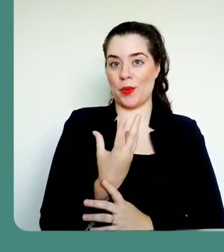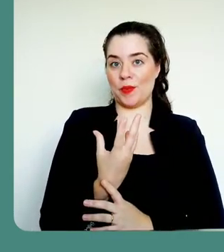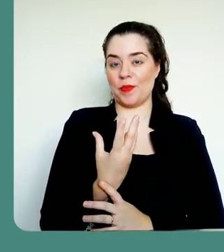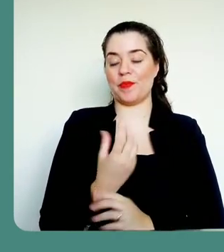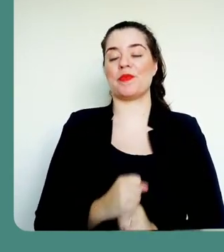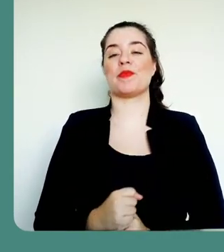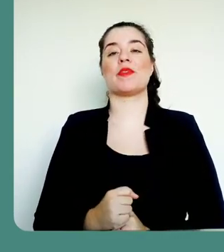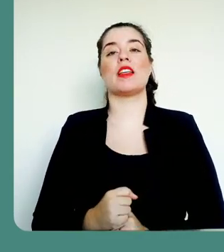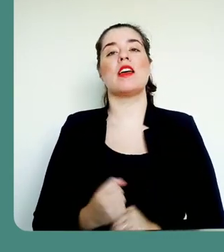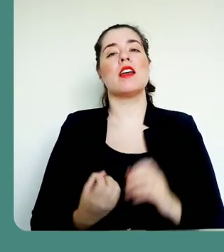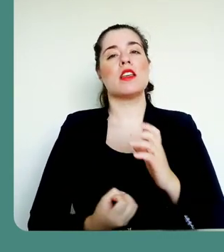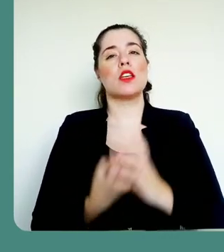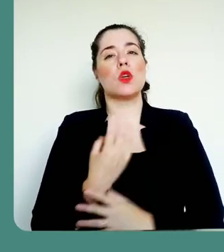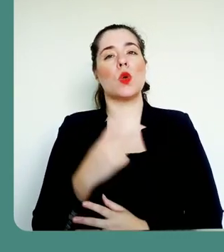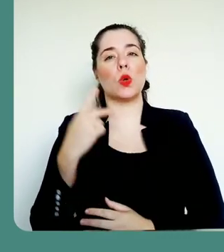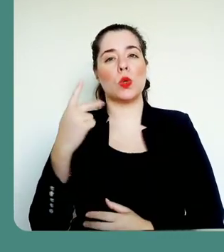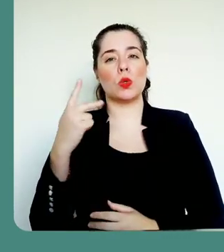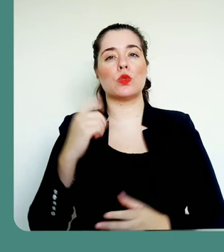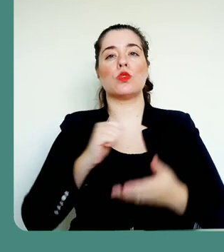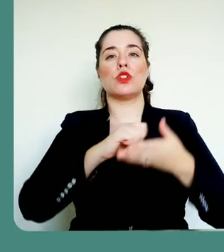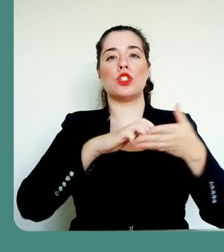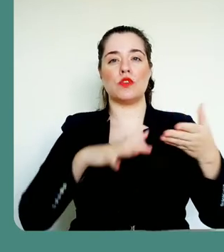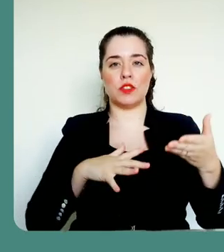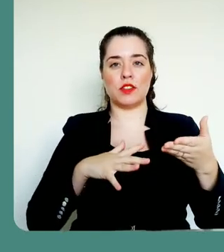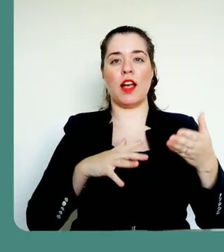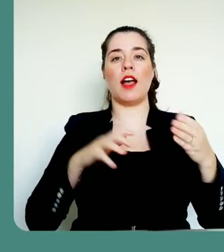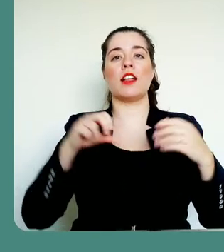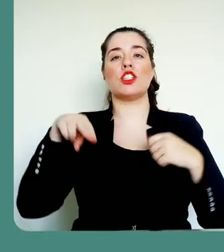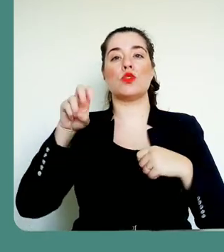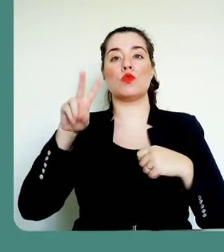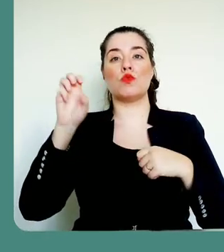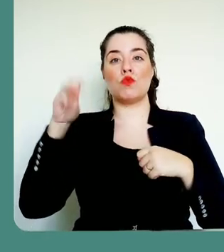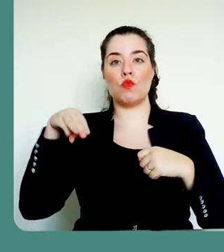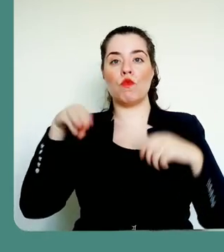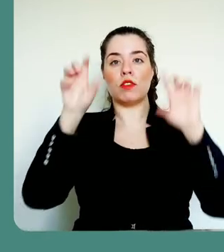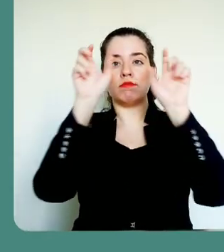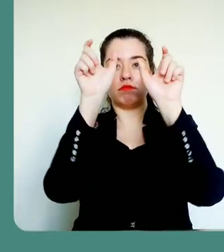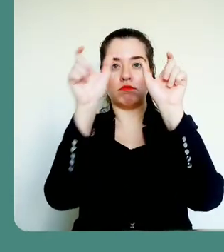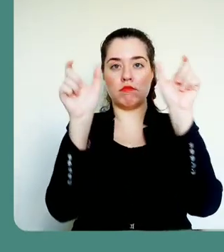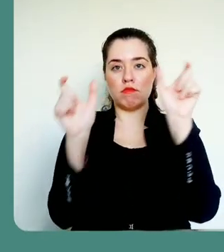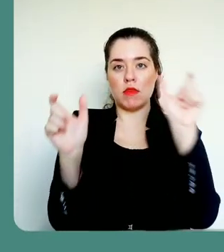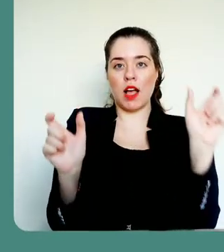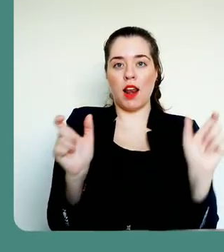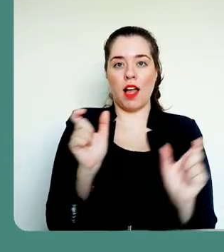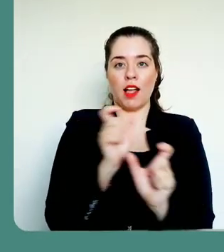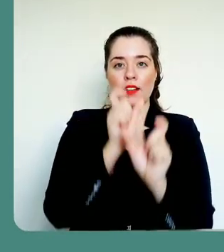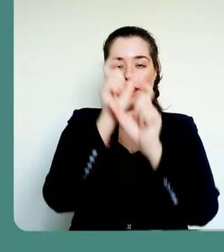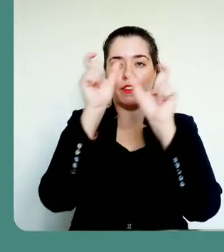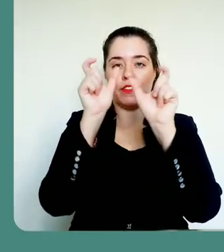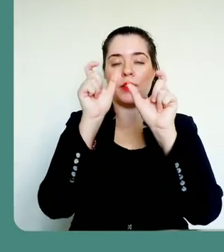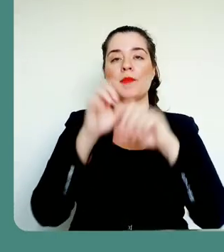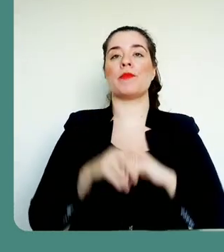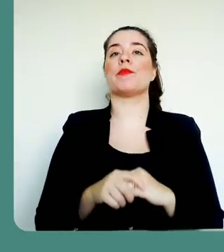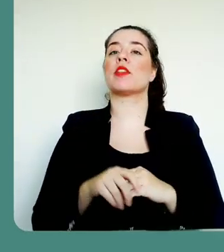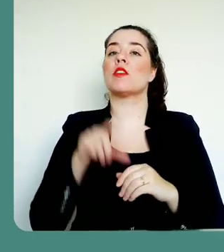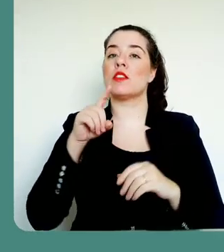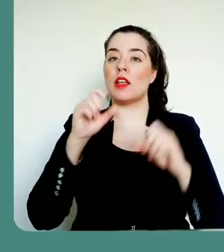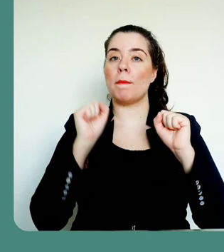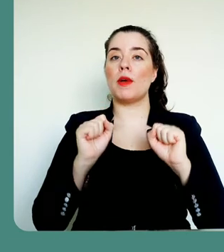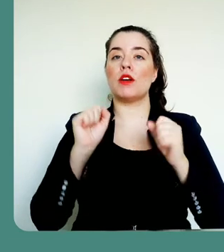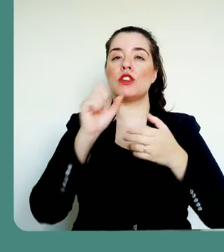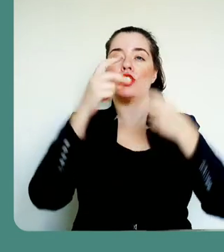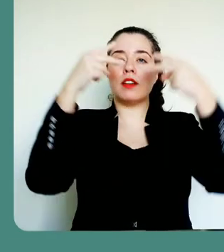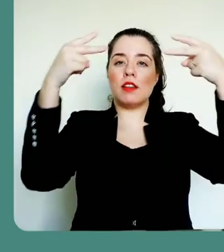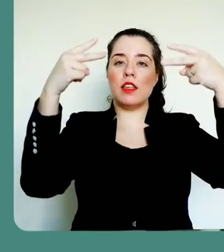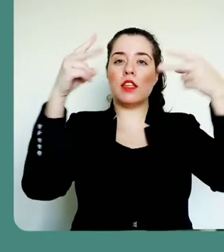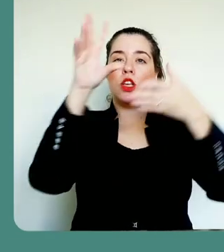Bom, uma vez que foi criado então a sua atividade de nuvem de palavras, você pode copiar este link que vai aparecer no seu